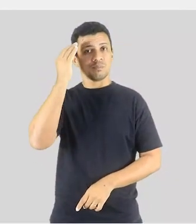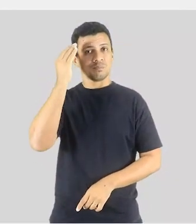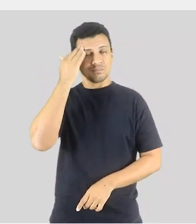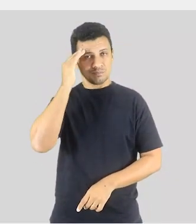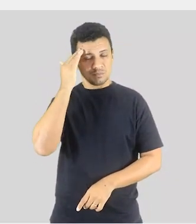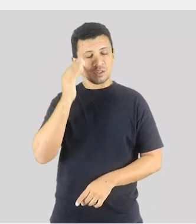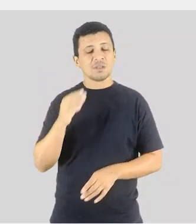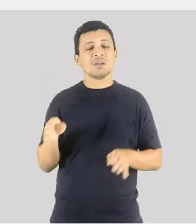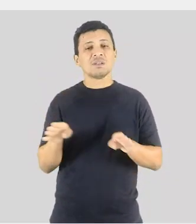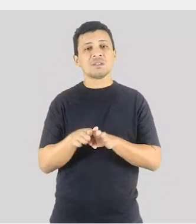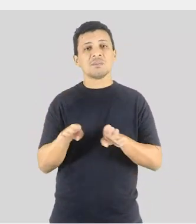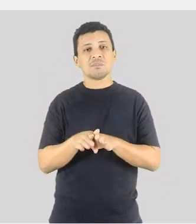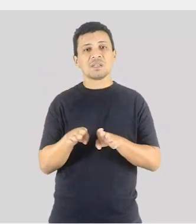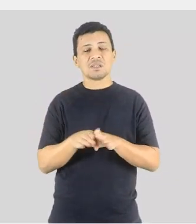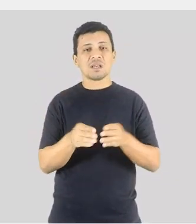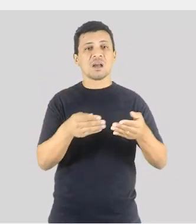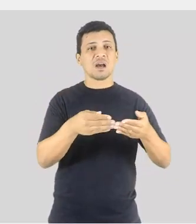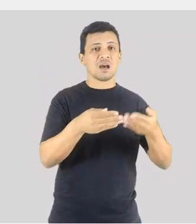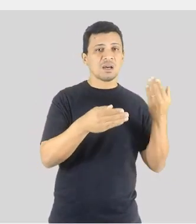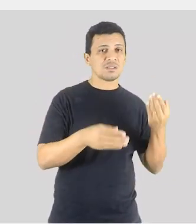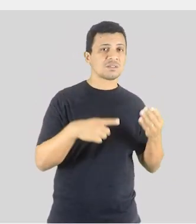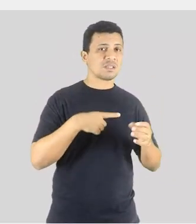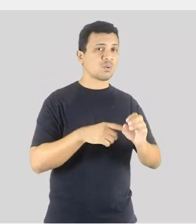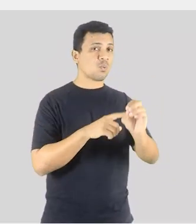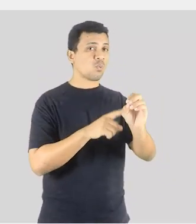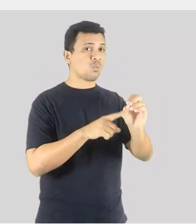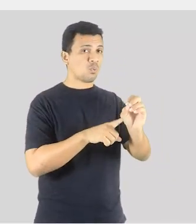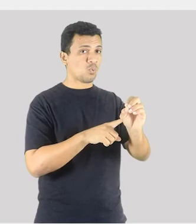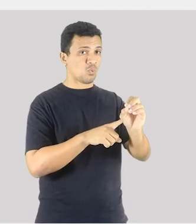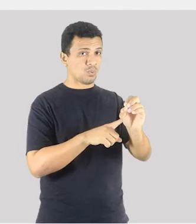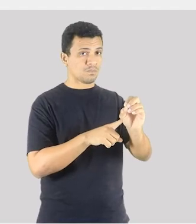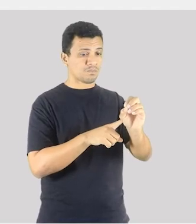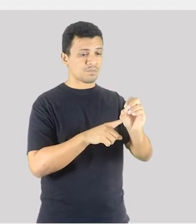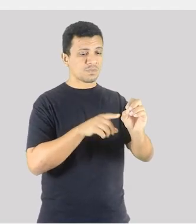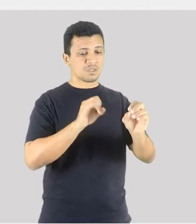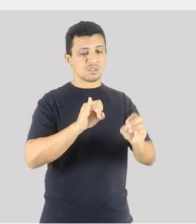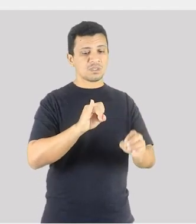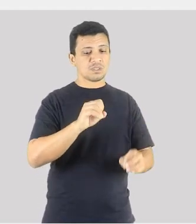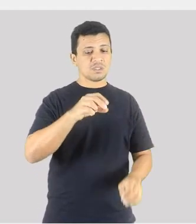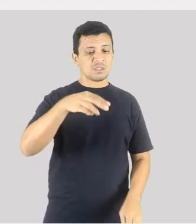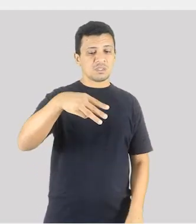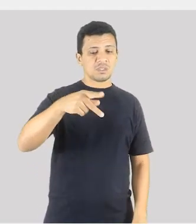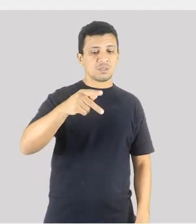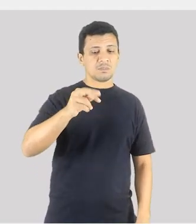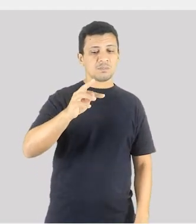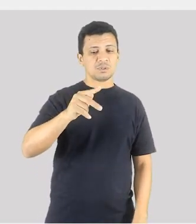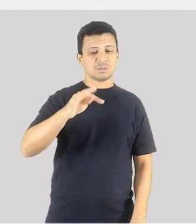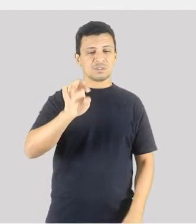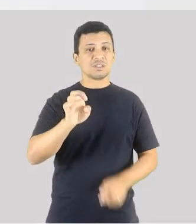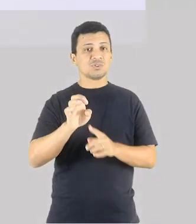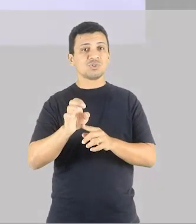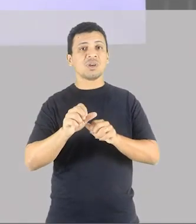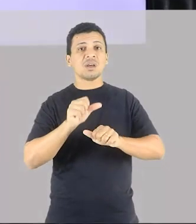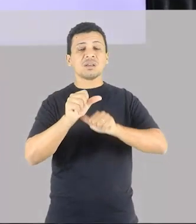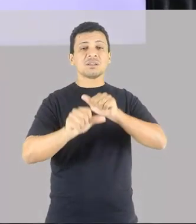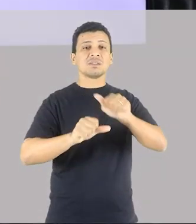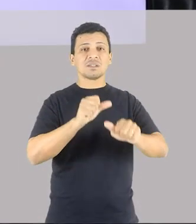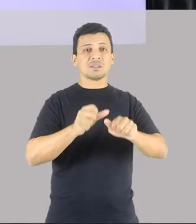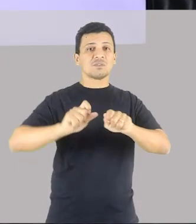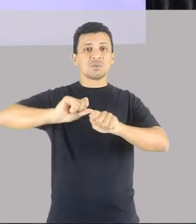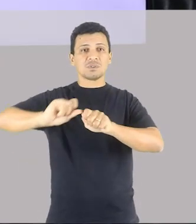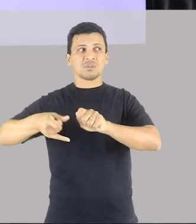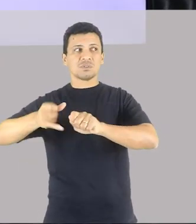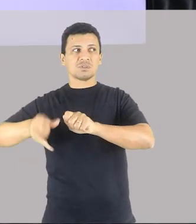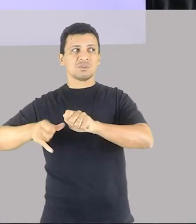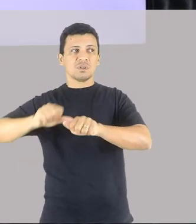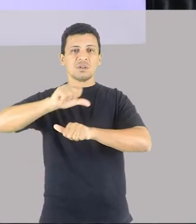artigo antecedendo o adjetivo, ele está nominalizando, né? Está transformando o adjetivo em um